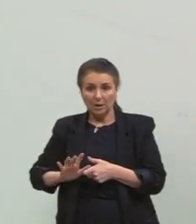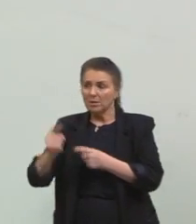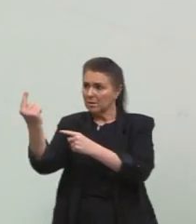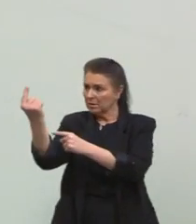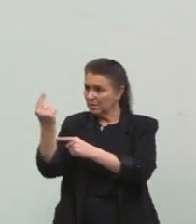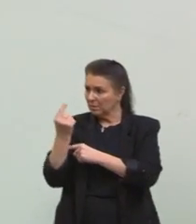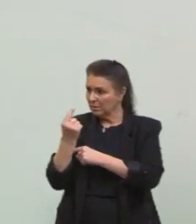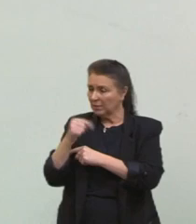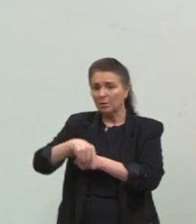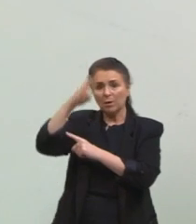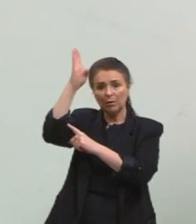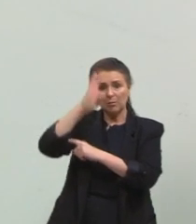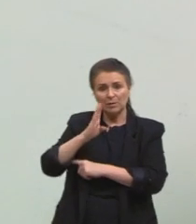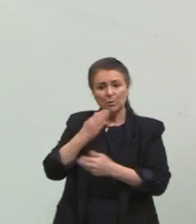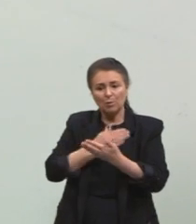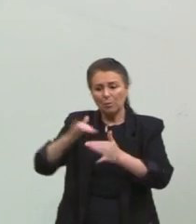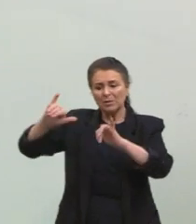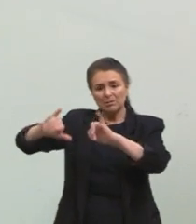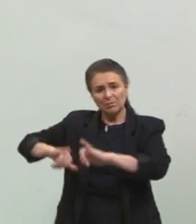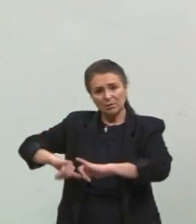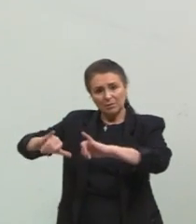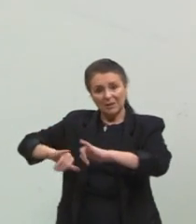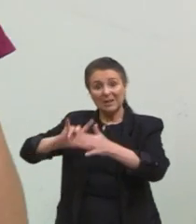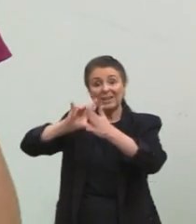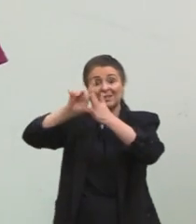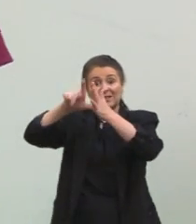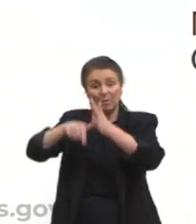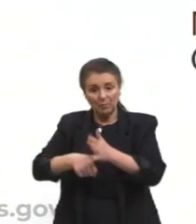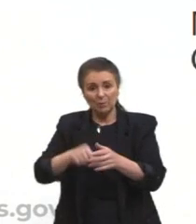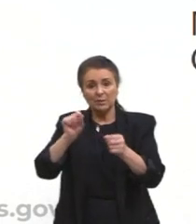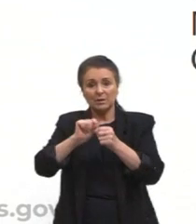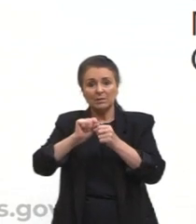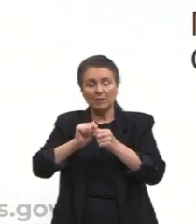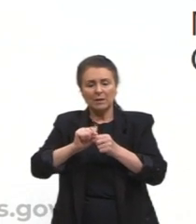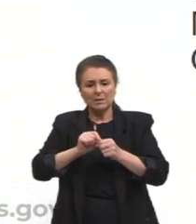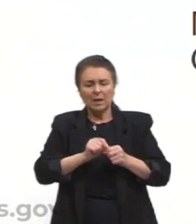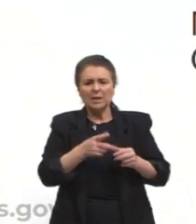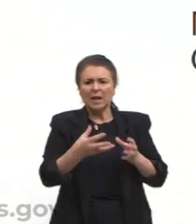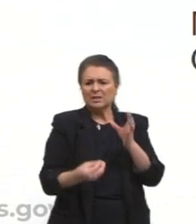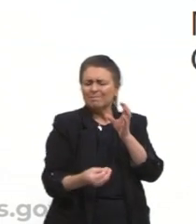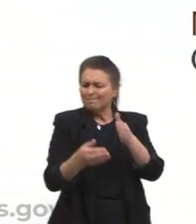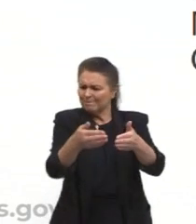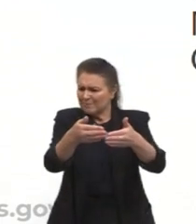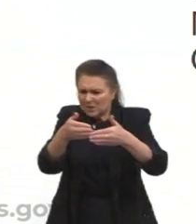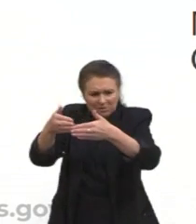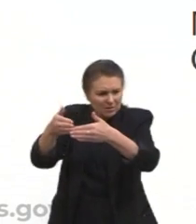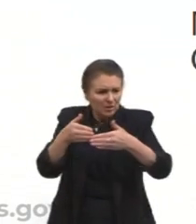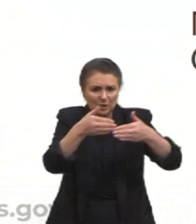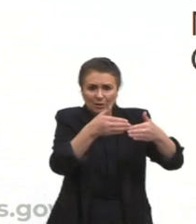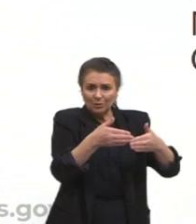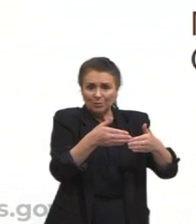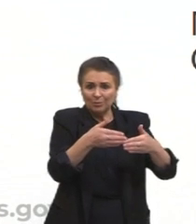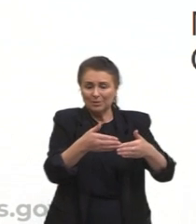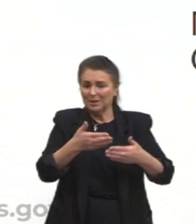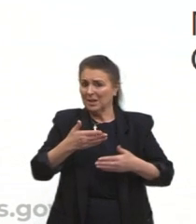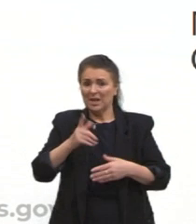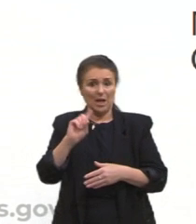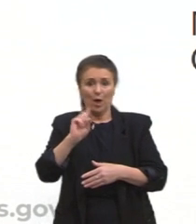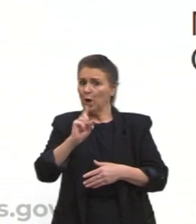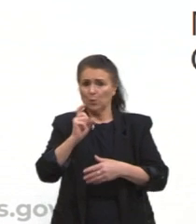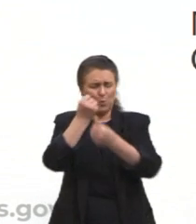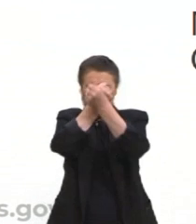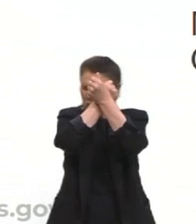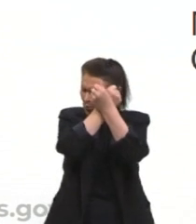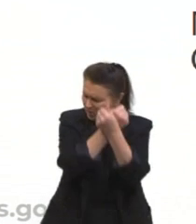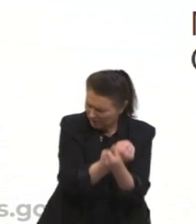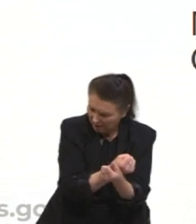para cá sofrer tudo isso e depois eles vão fazer então essa reivindicação dizendo que não sou escravo né